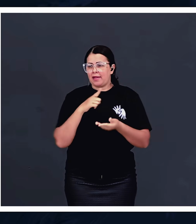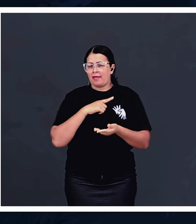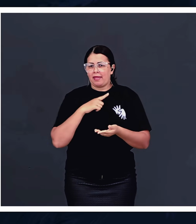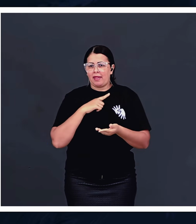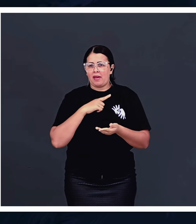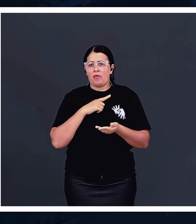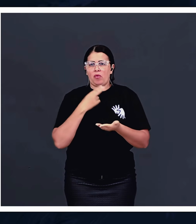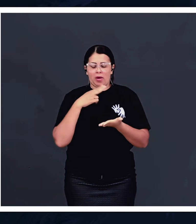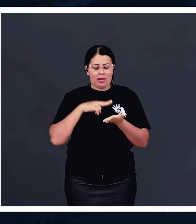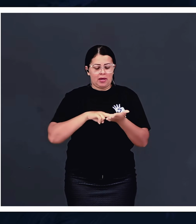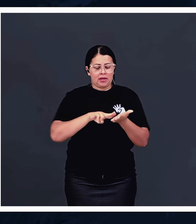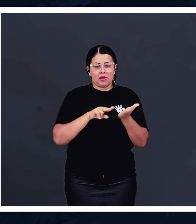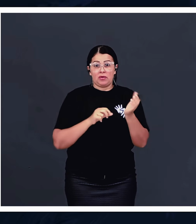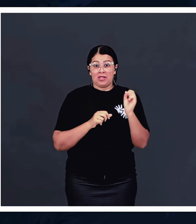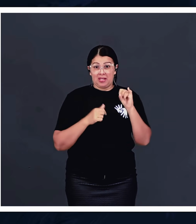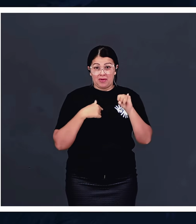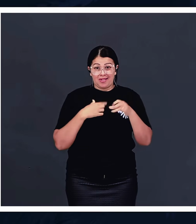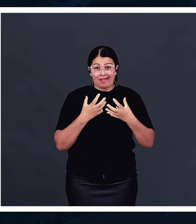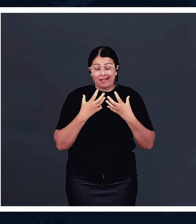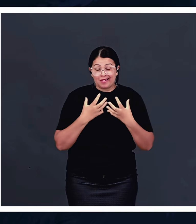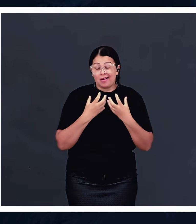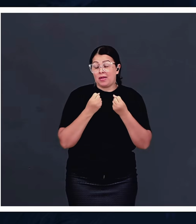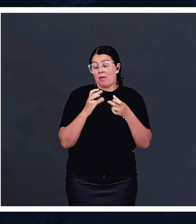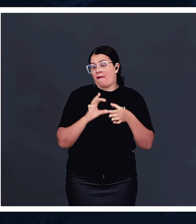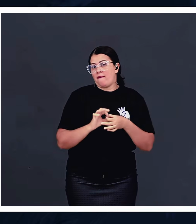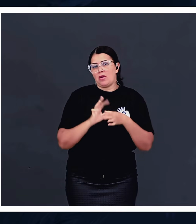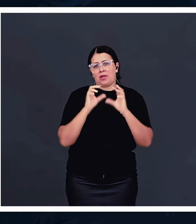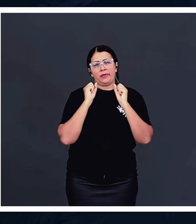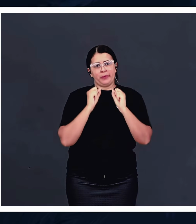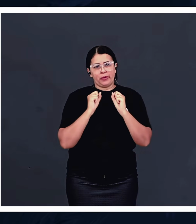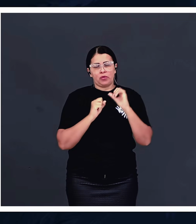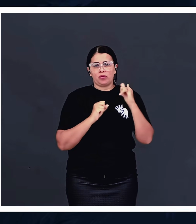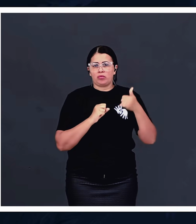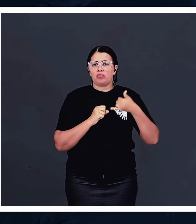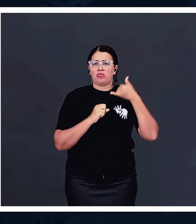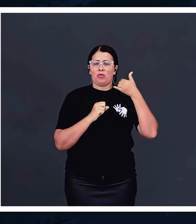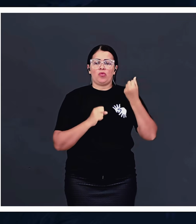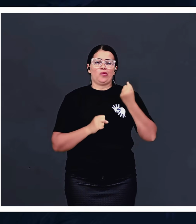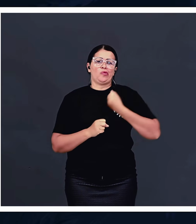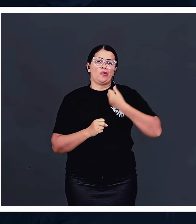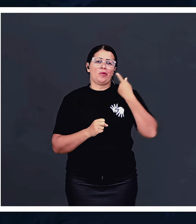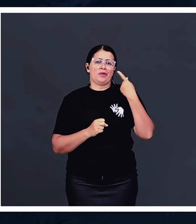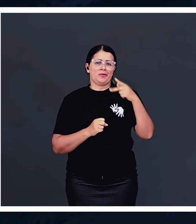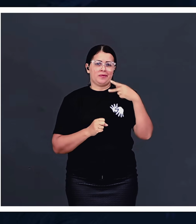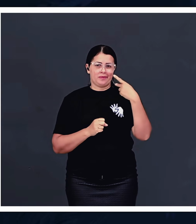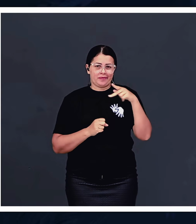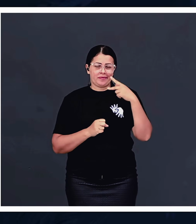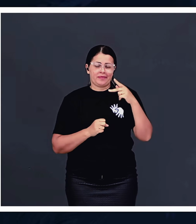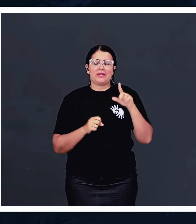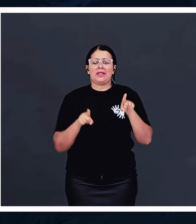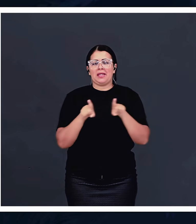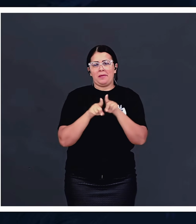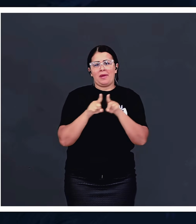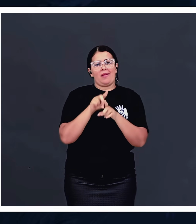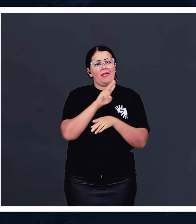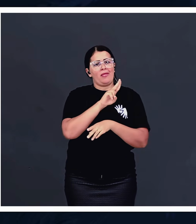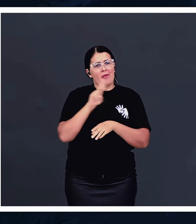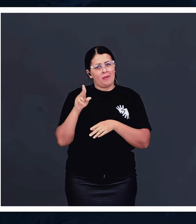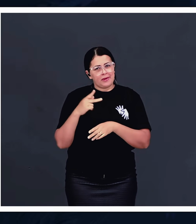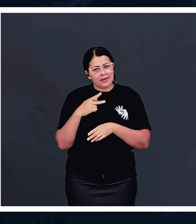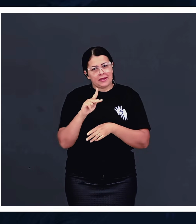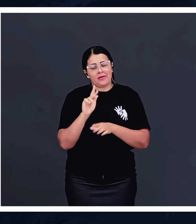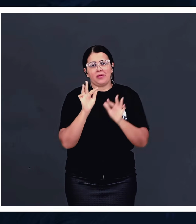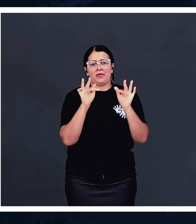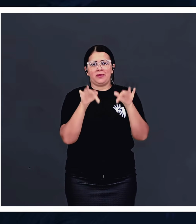que, se você quiser e se sentir à vontade, você pode deixar o seu número de celular, o seu nome, e